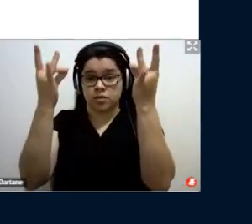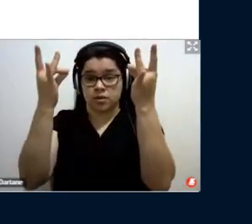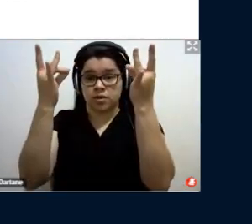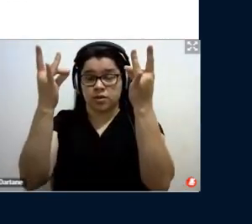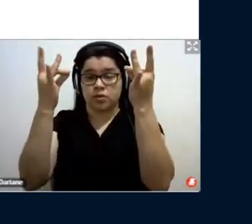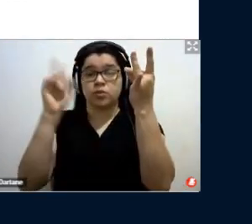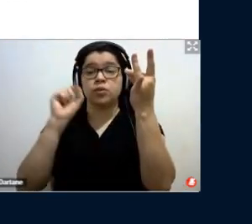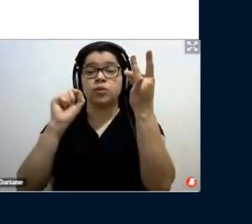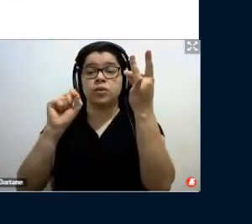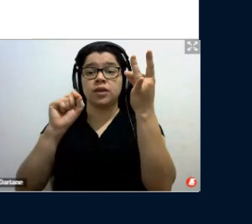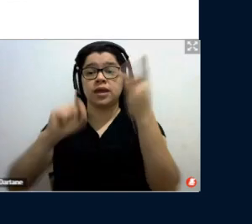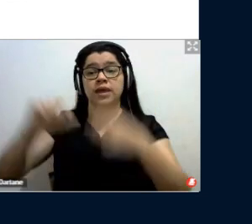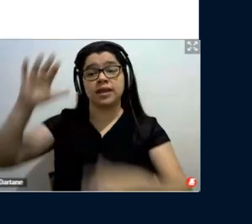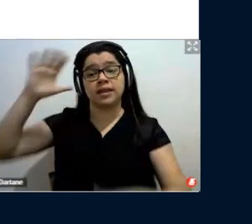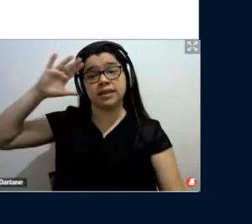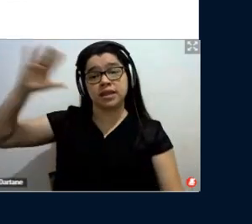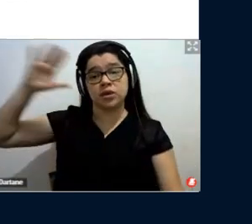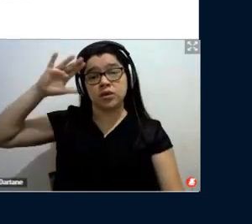teoria